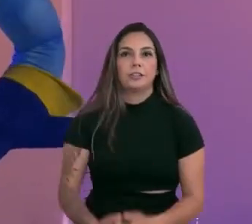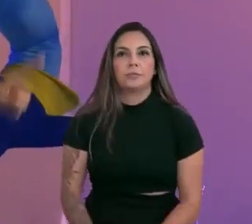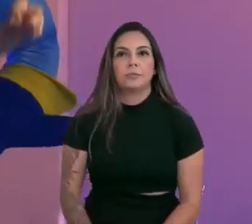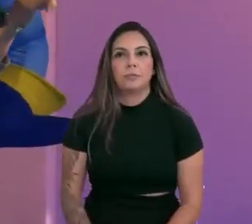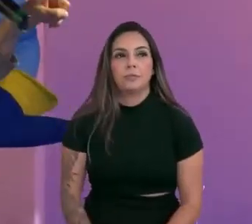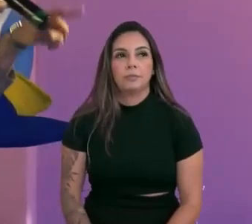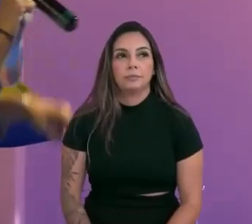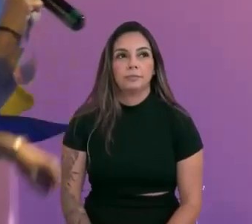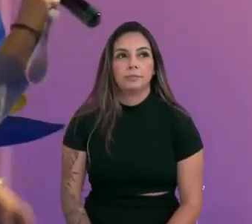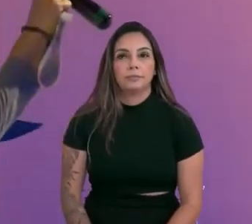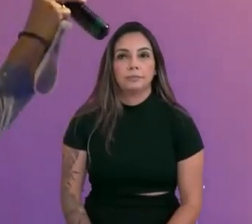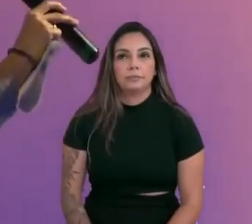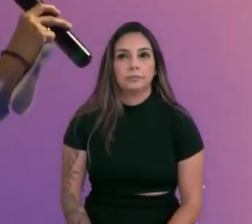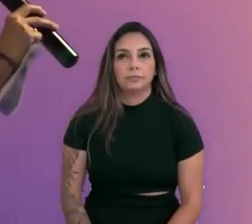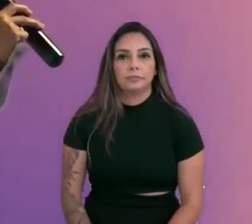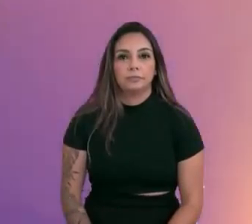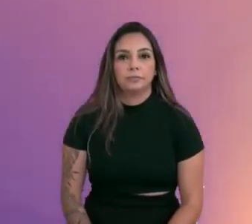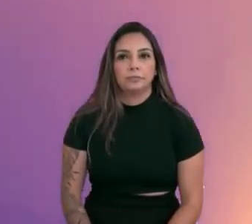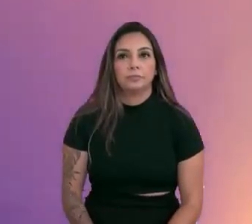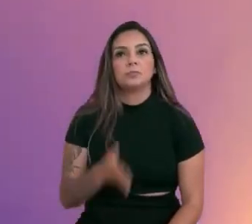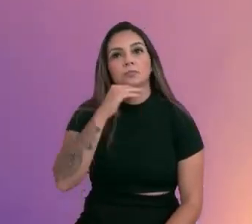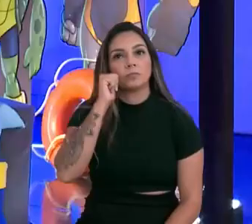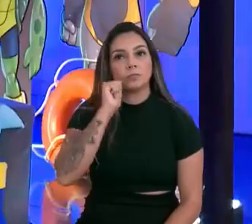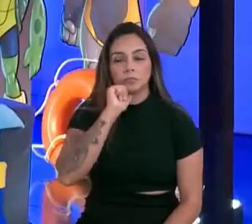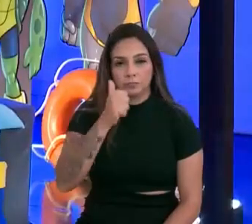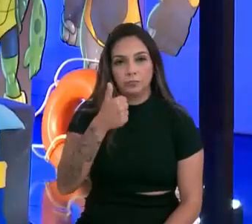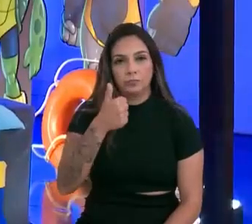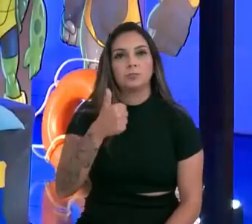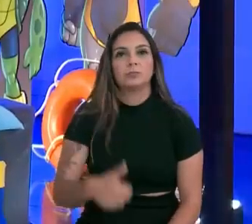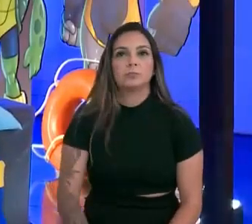O papai e a mamãe pode?